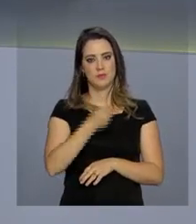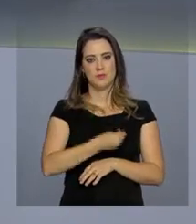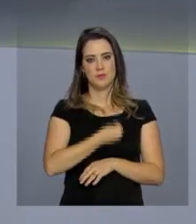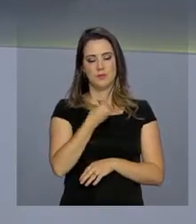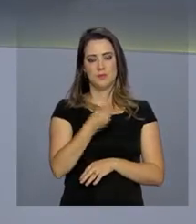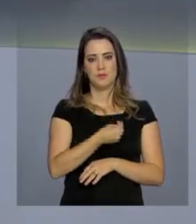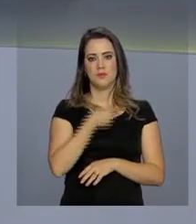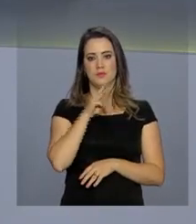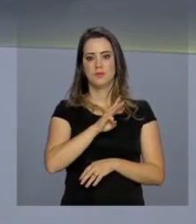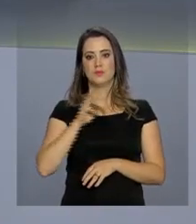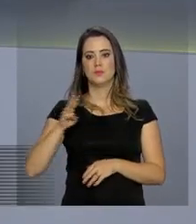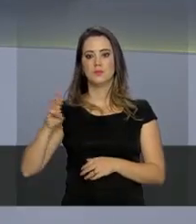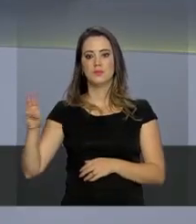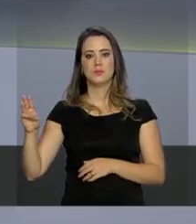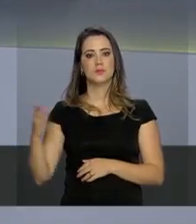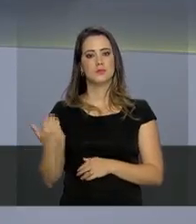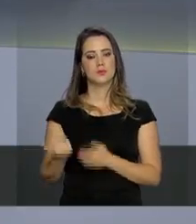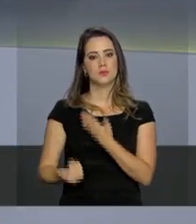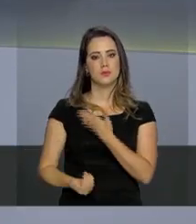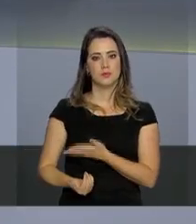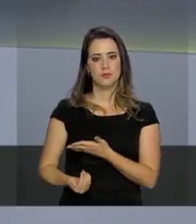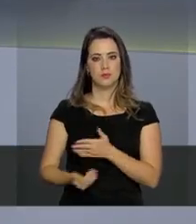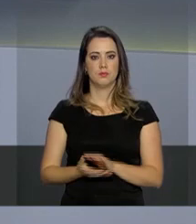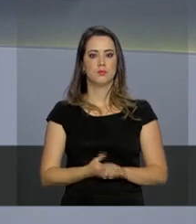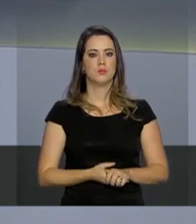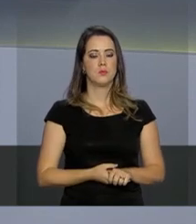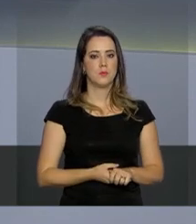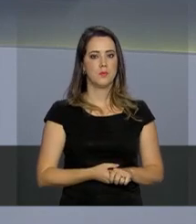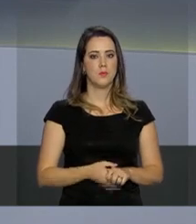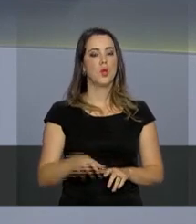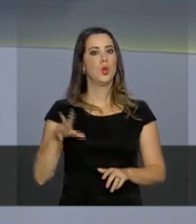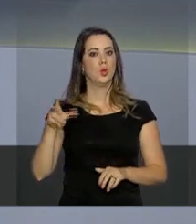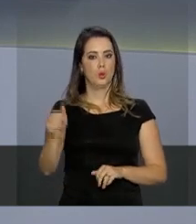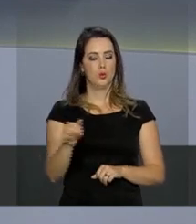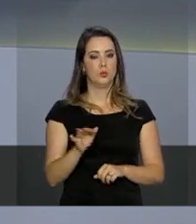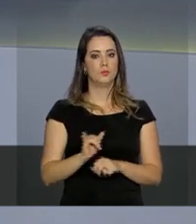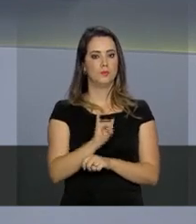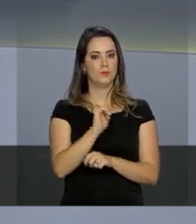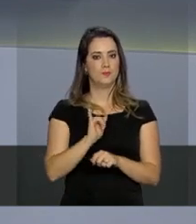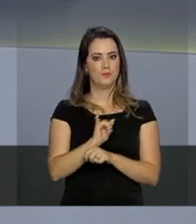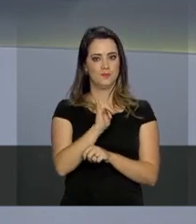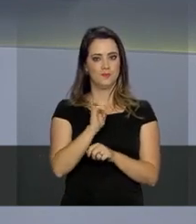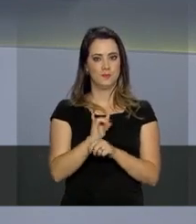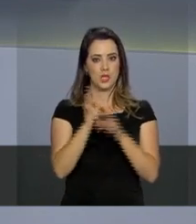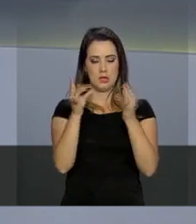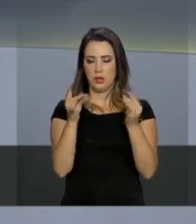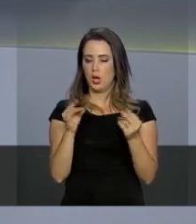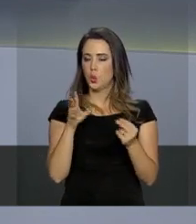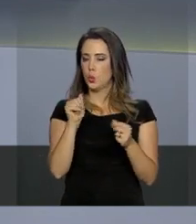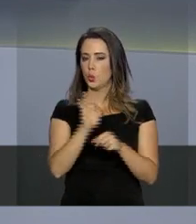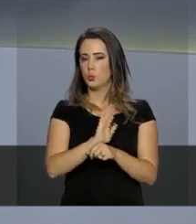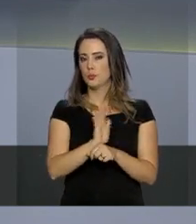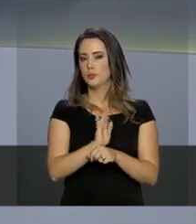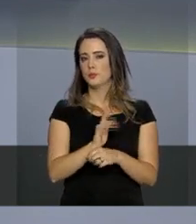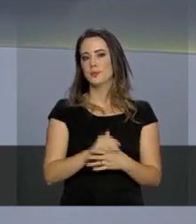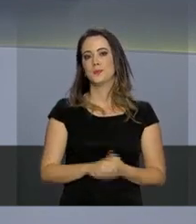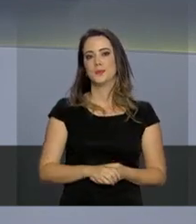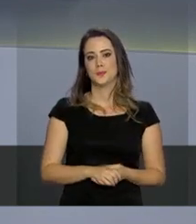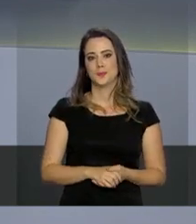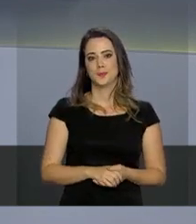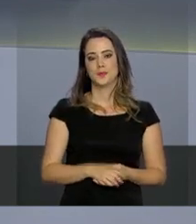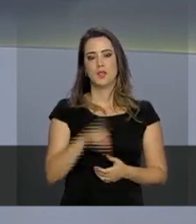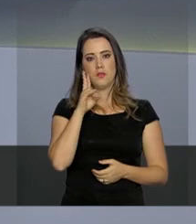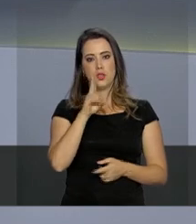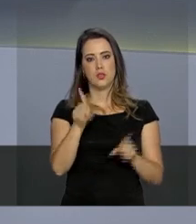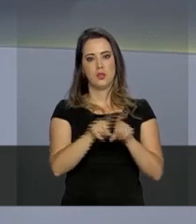acompanha a programação ao vivo pelo site da npr na internet e todas as reportagens estão disponíveis em nosso canal no youtube